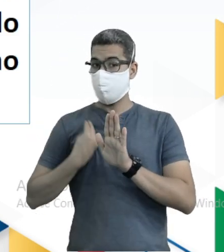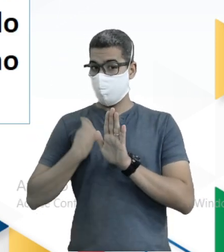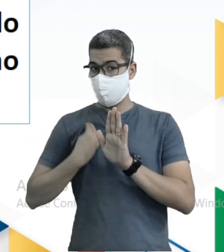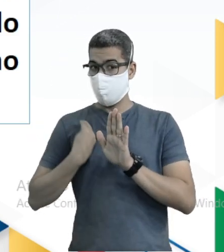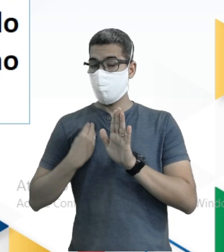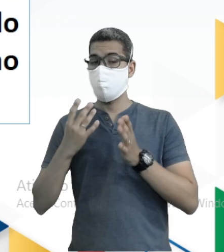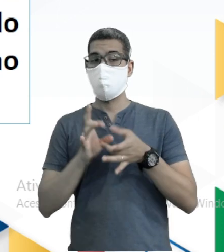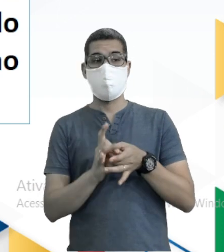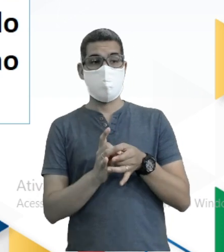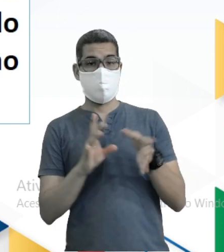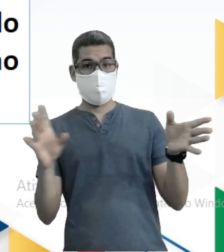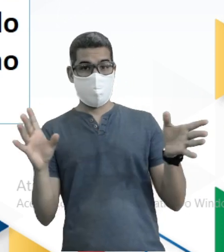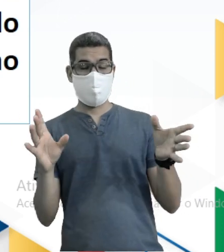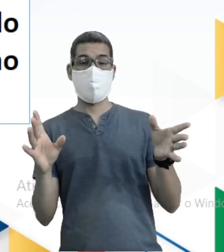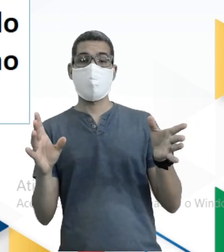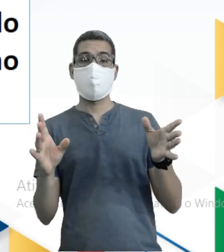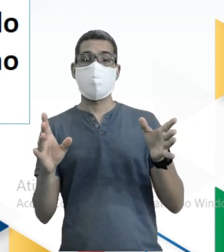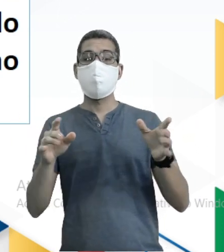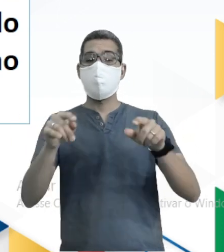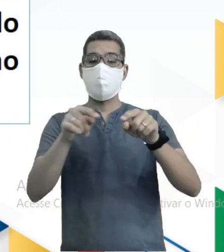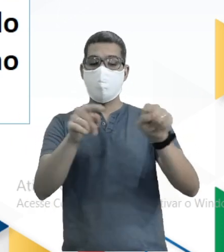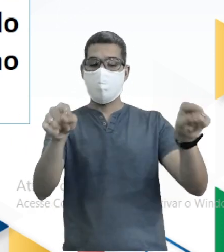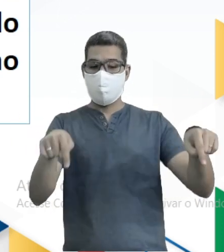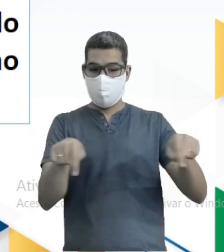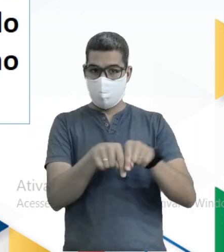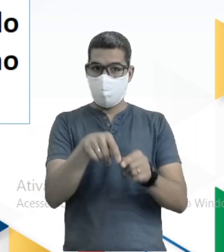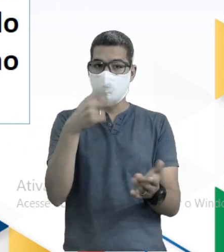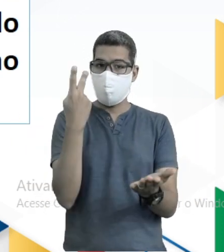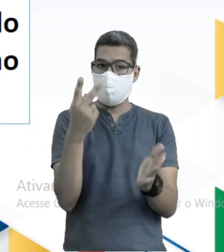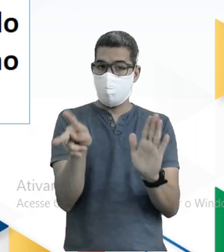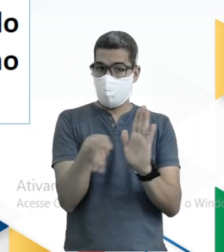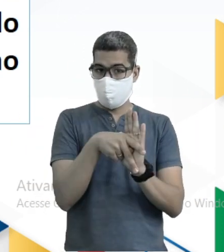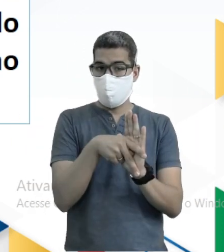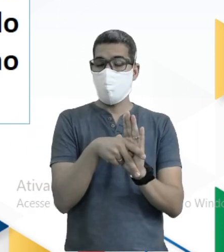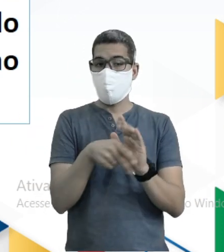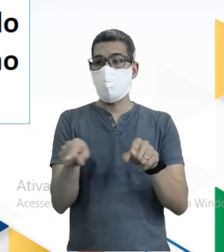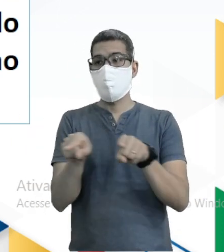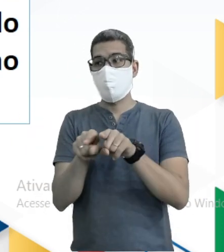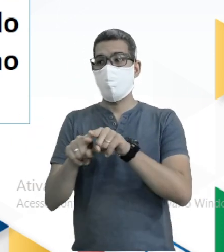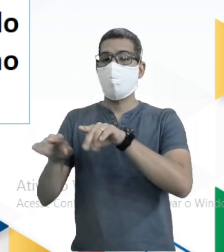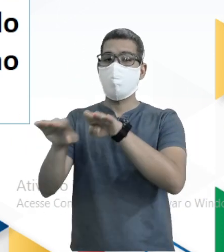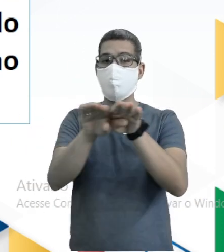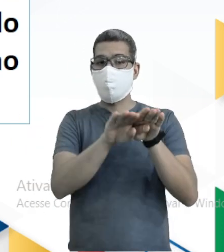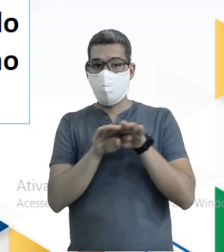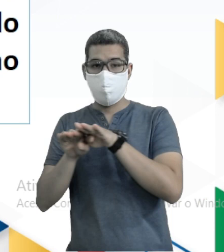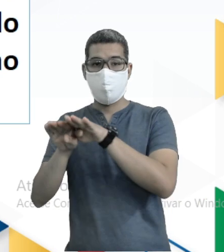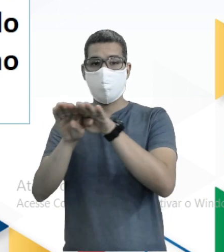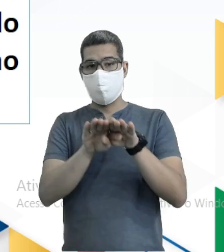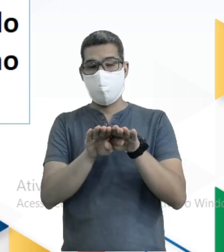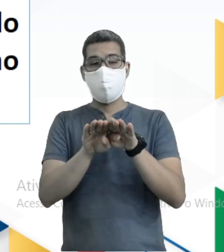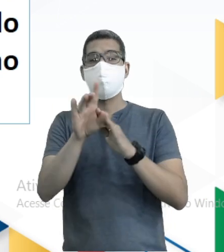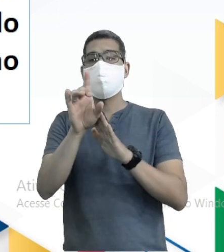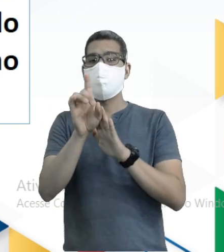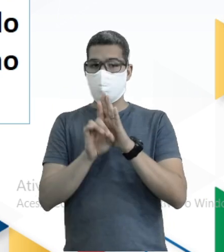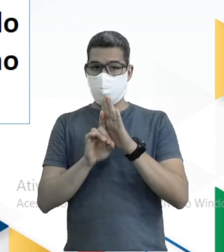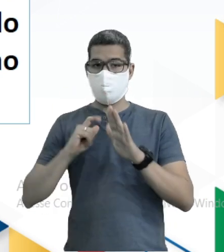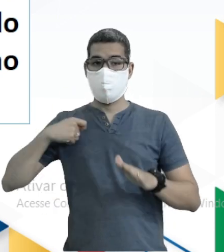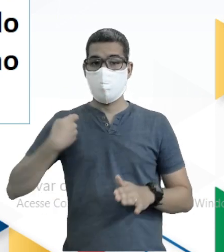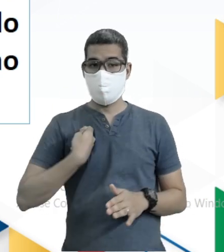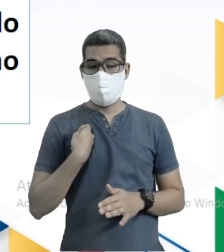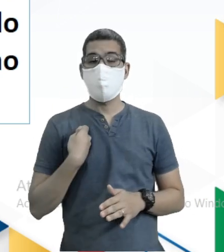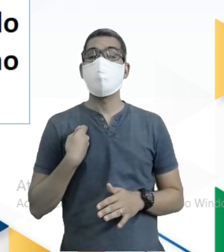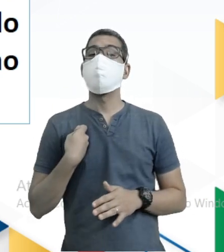à liberdade, à propriedade, à igualdade perante a lei. É ter direitos civis. É